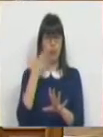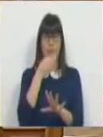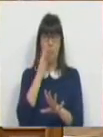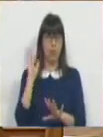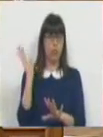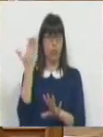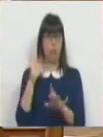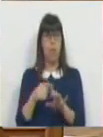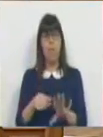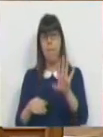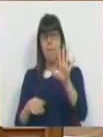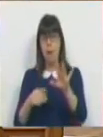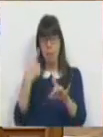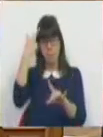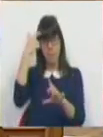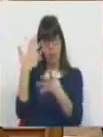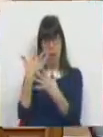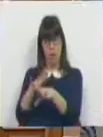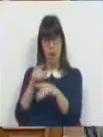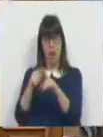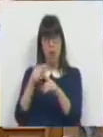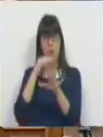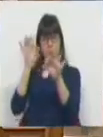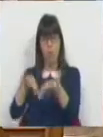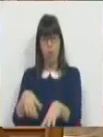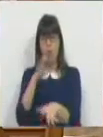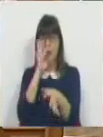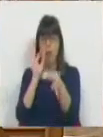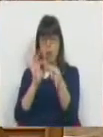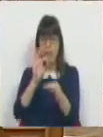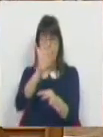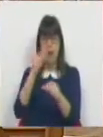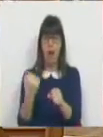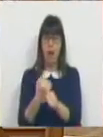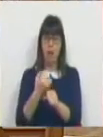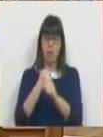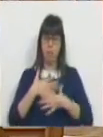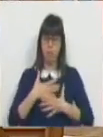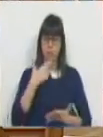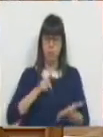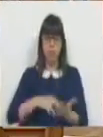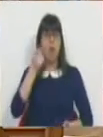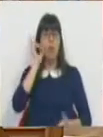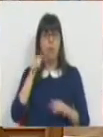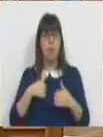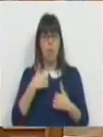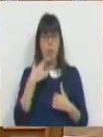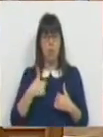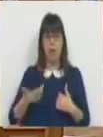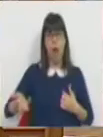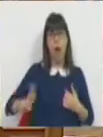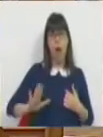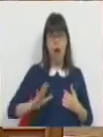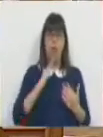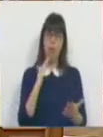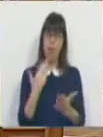deles, mas o combate a incêndios representa apenas uma pequeníssima parte da atividade dos bombeiros. Não podemos prescindir